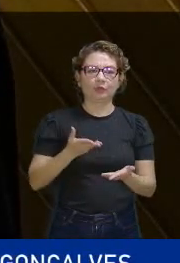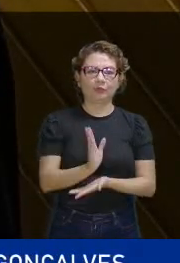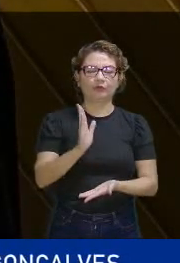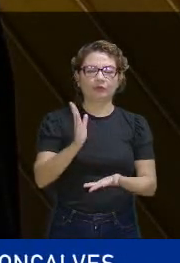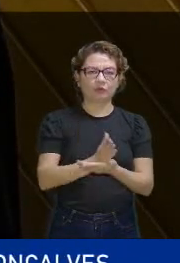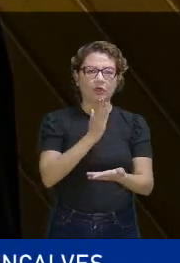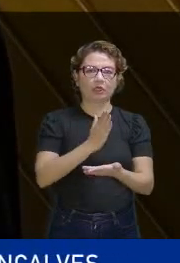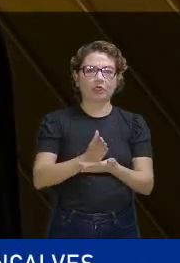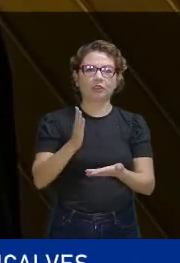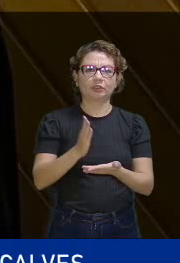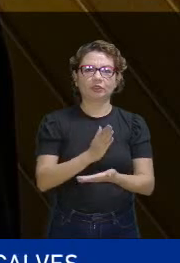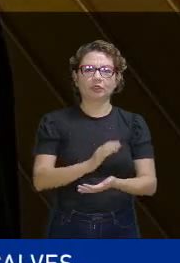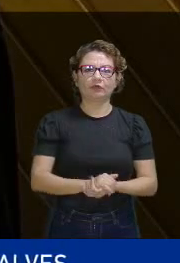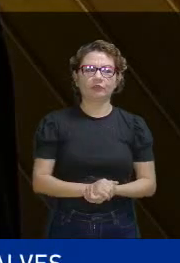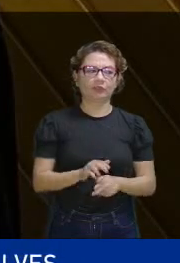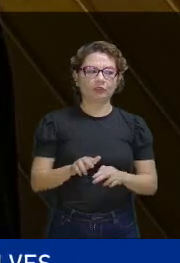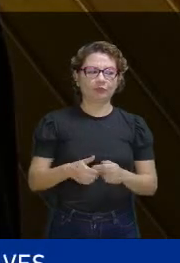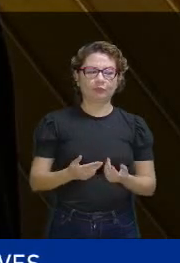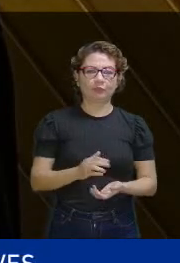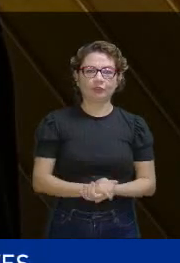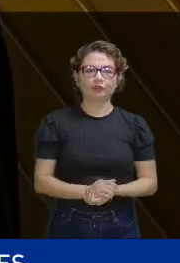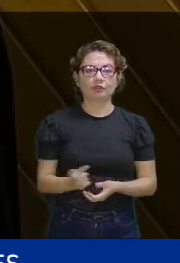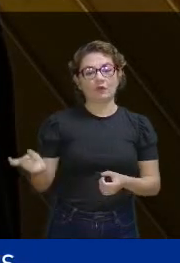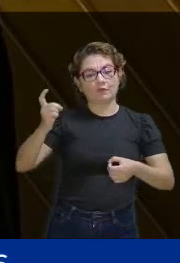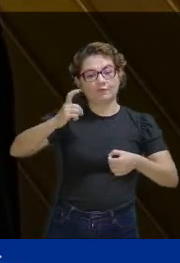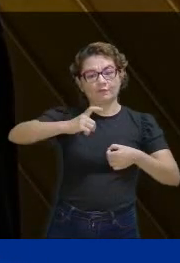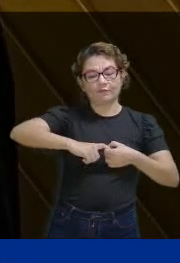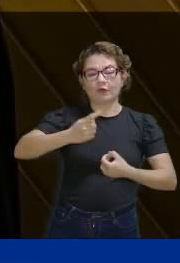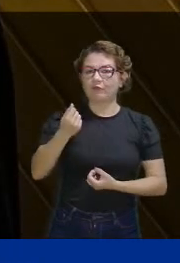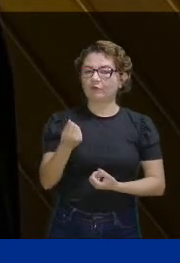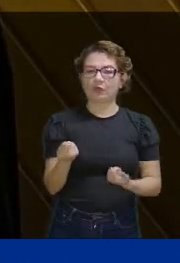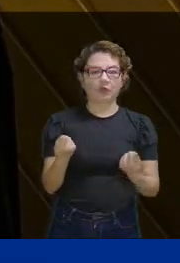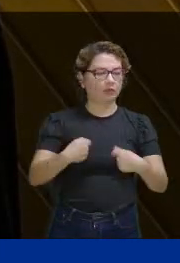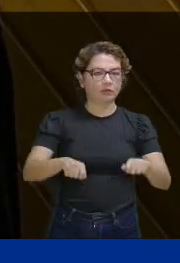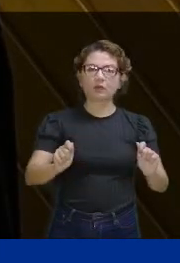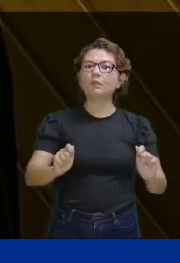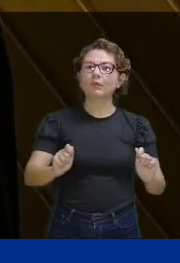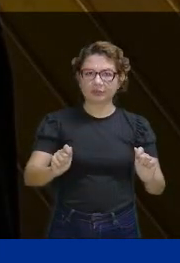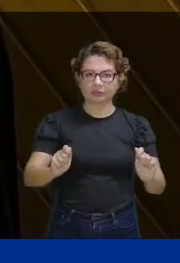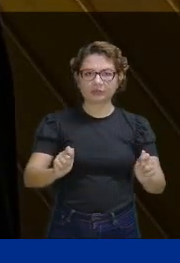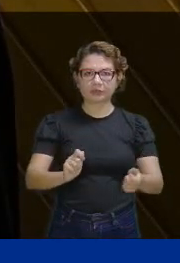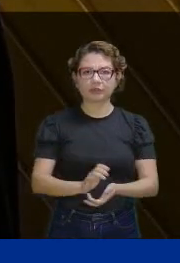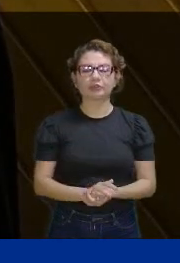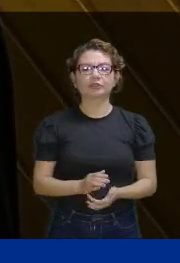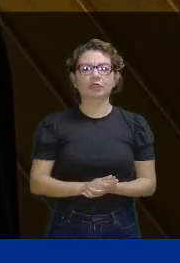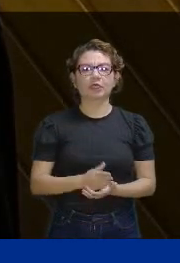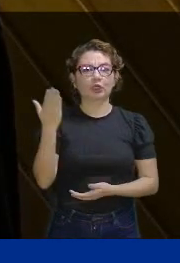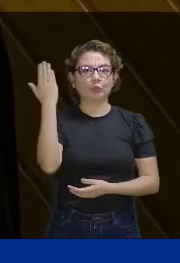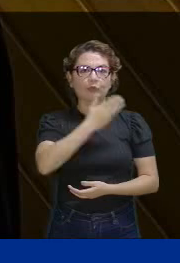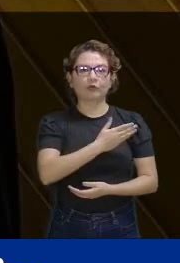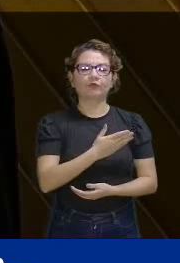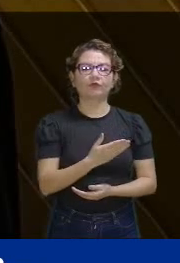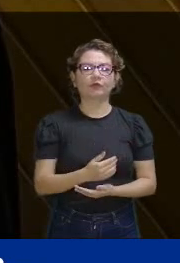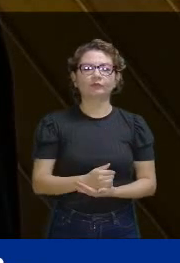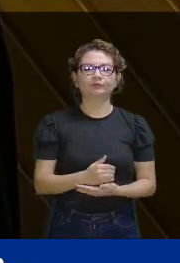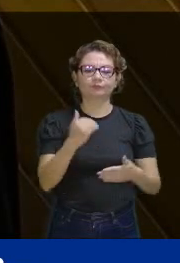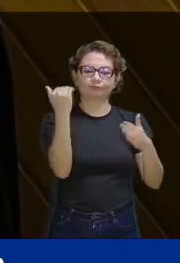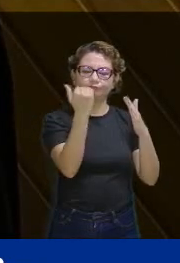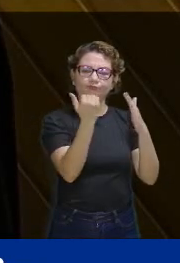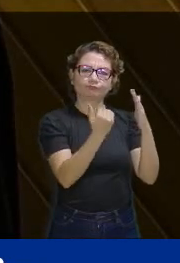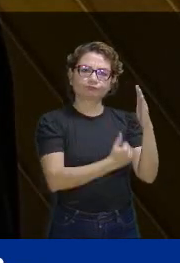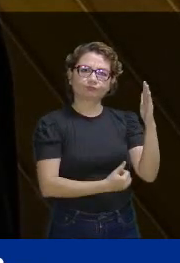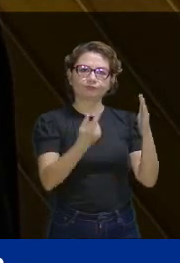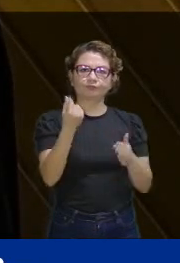com ressalvas, com afastamento da devolução de valores por estarem os gastos devidamente comprovados. A